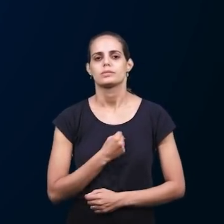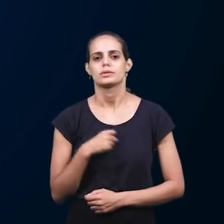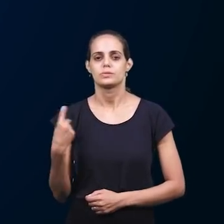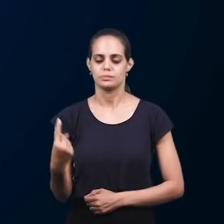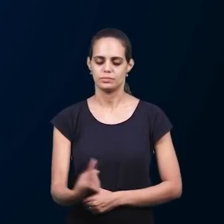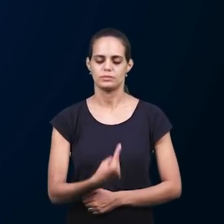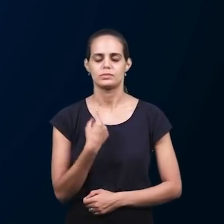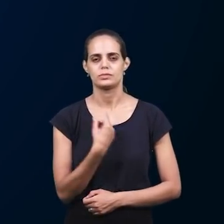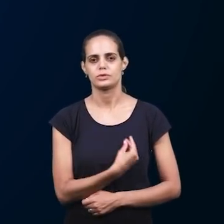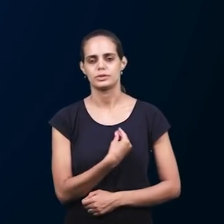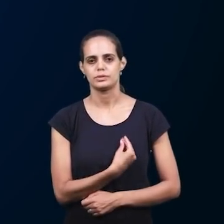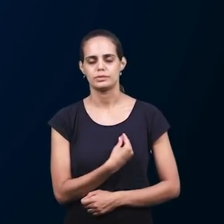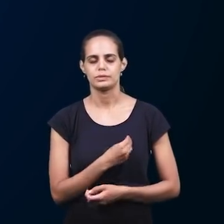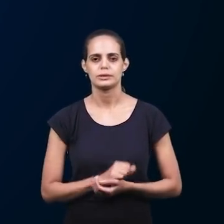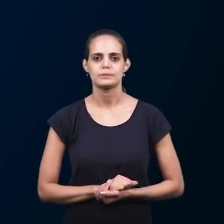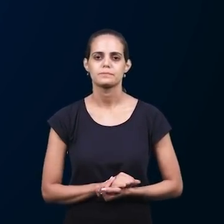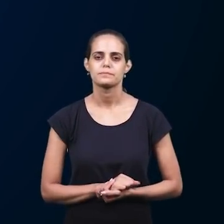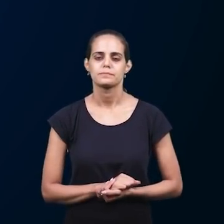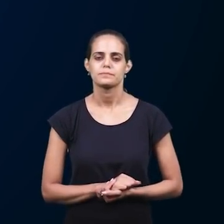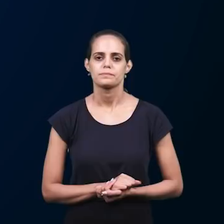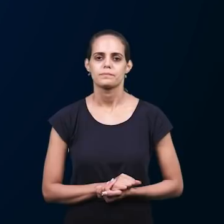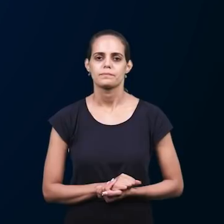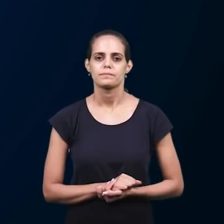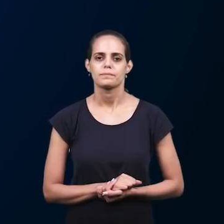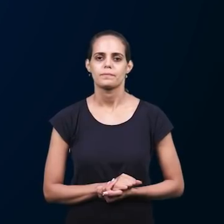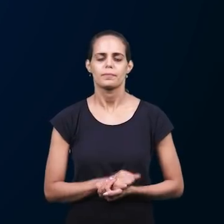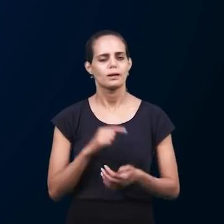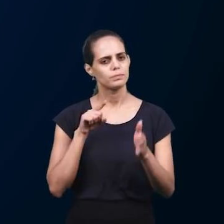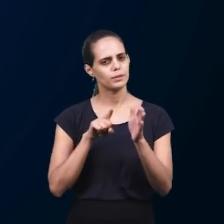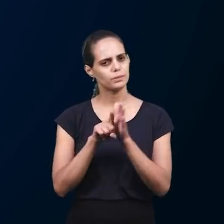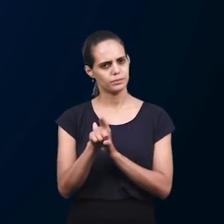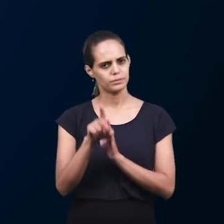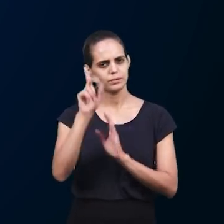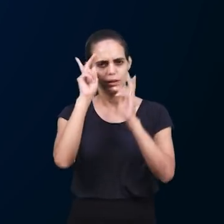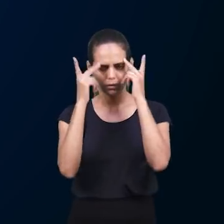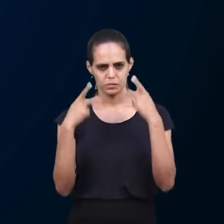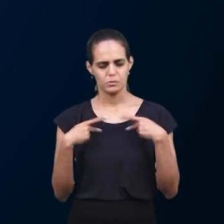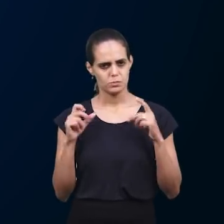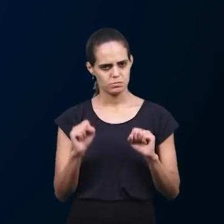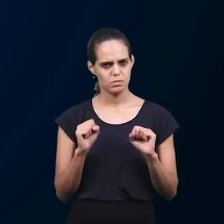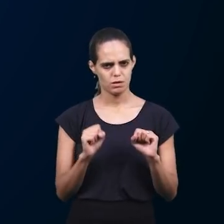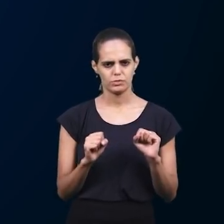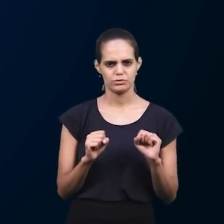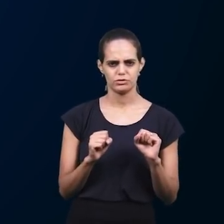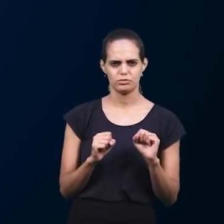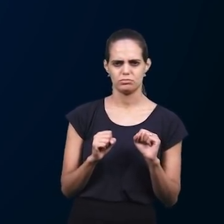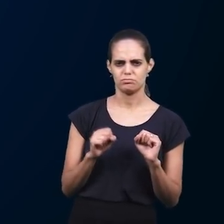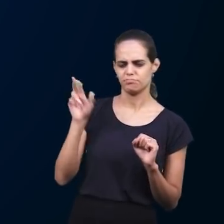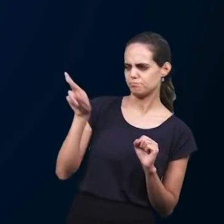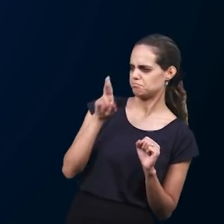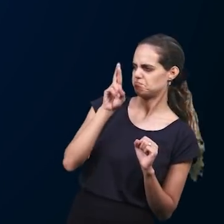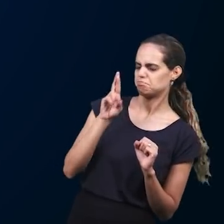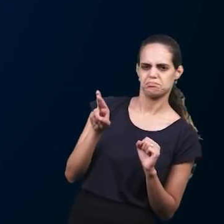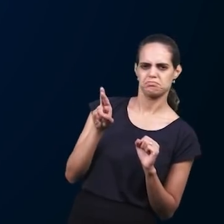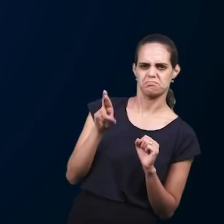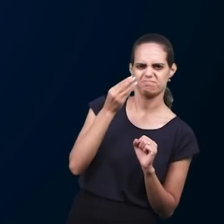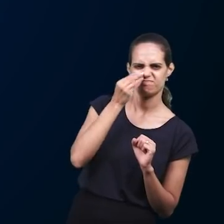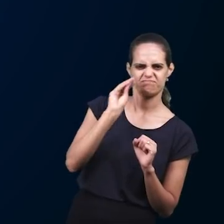nossas vidas. A pergunta é: o homem pode negar o projeto de salvação?